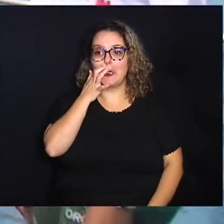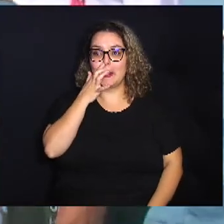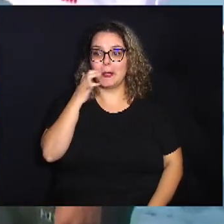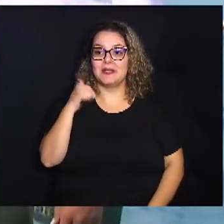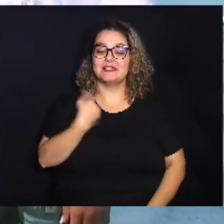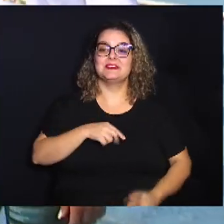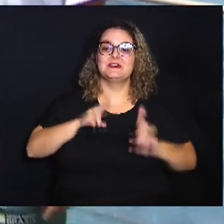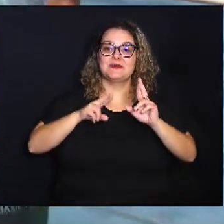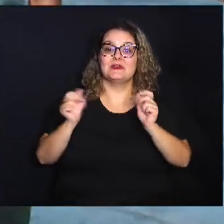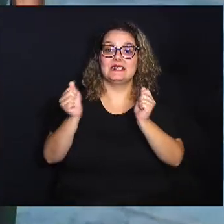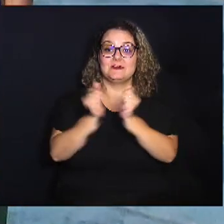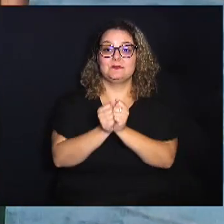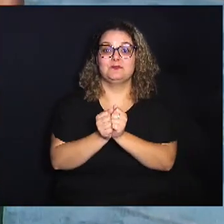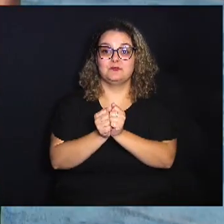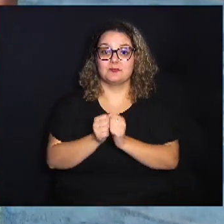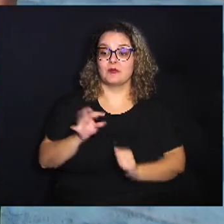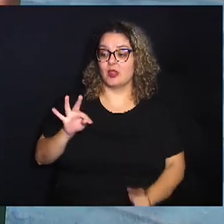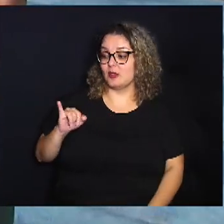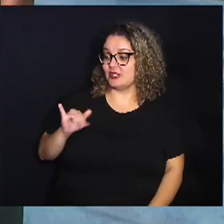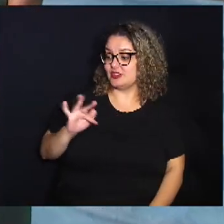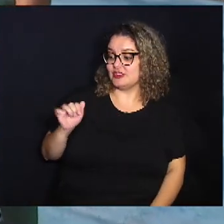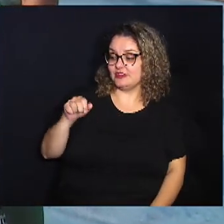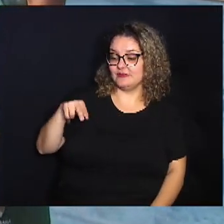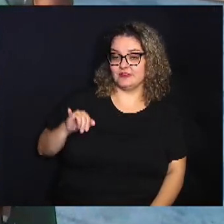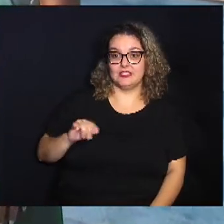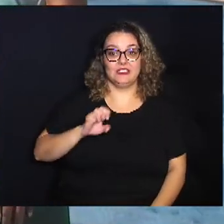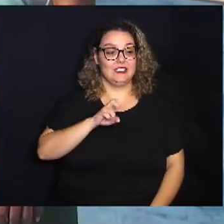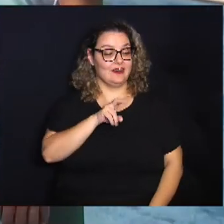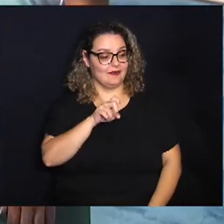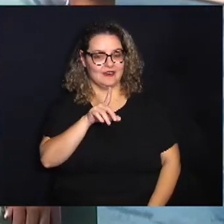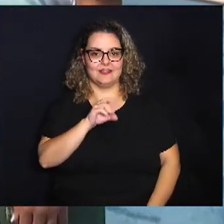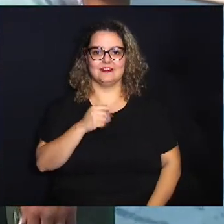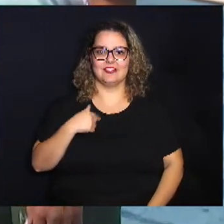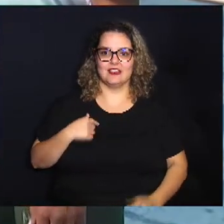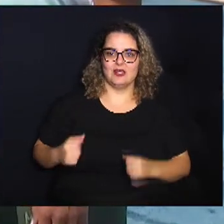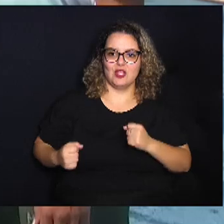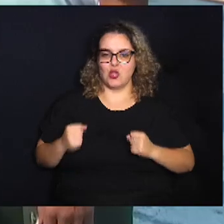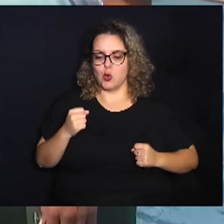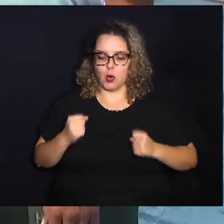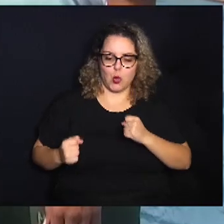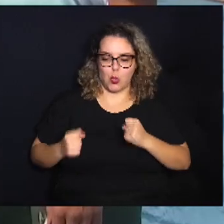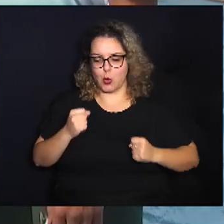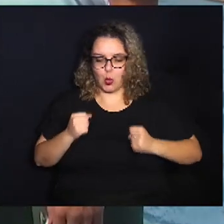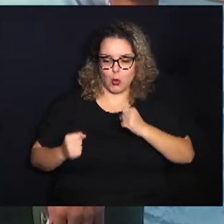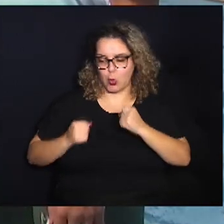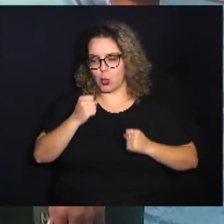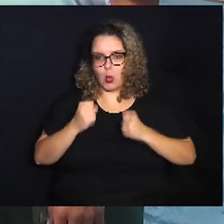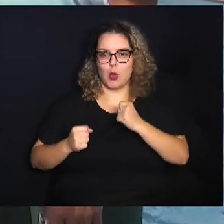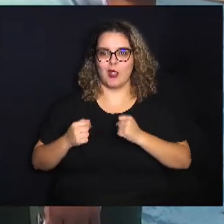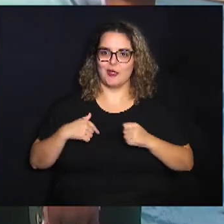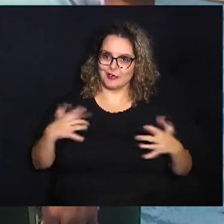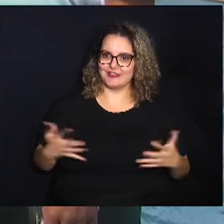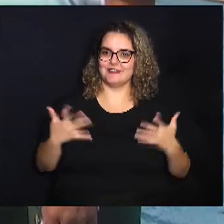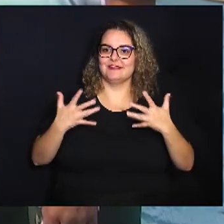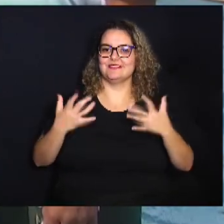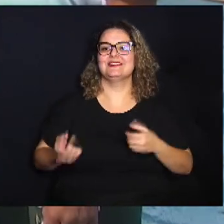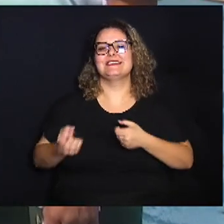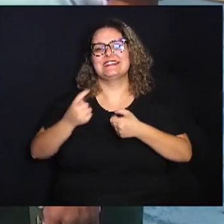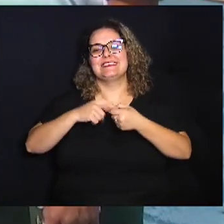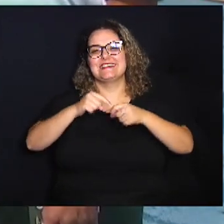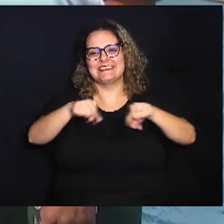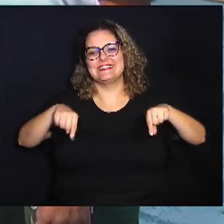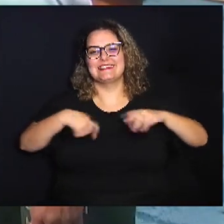gente tá junto, tô aqui então com a Tiffany, Evandro, e com certeza vou dar uma corridinha por aqui, porque já tô me animando, e eu volto